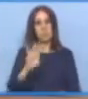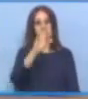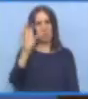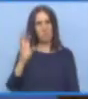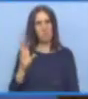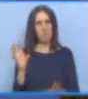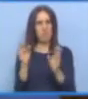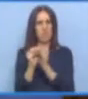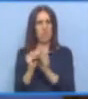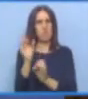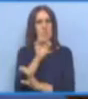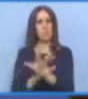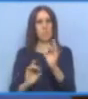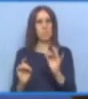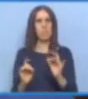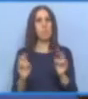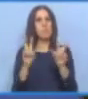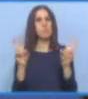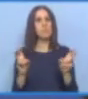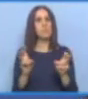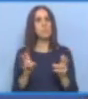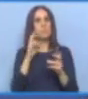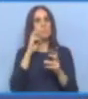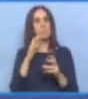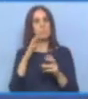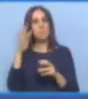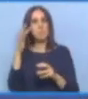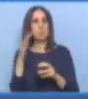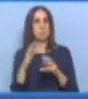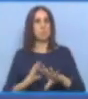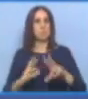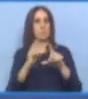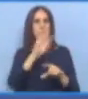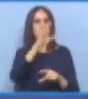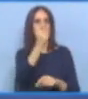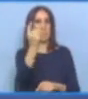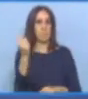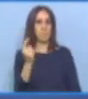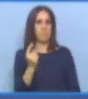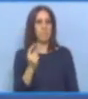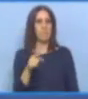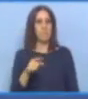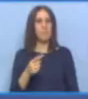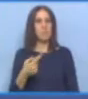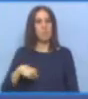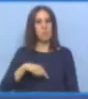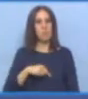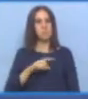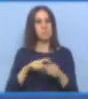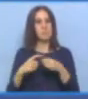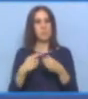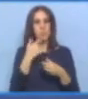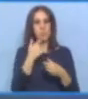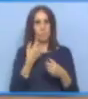ser compilado num estudo europeu, sobre questão de migrações e desenvolvimento em cada país. Para isso estamos a desenvolver muitas